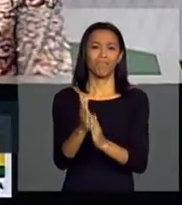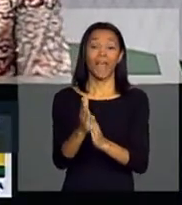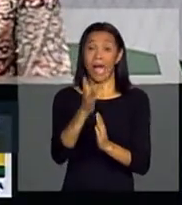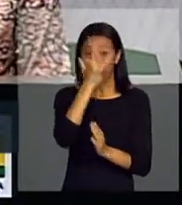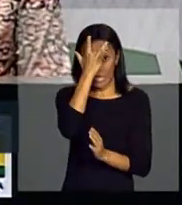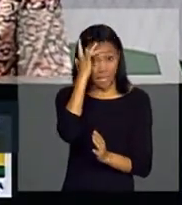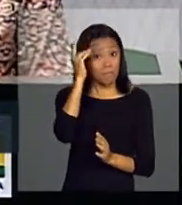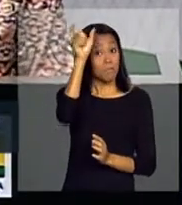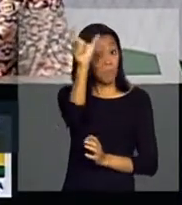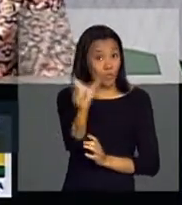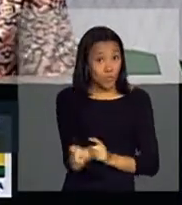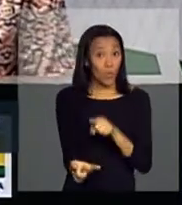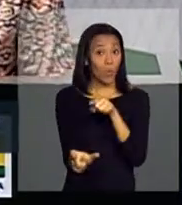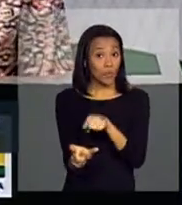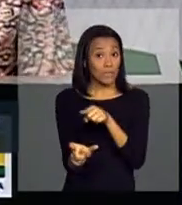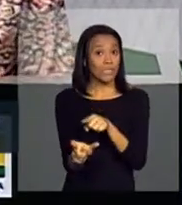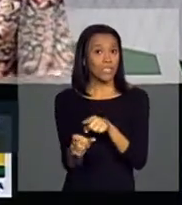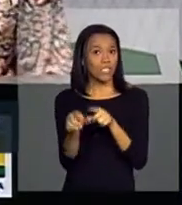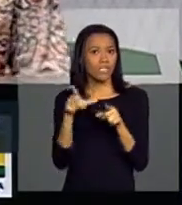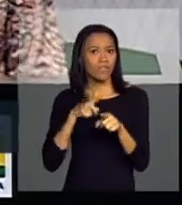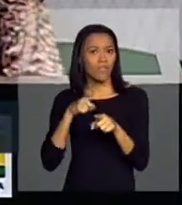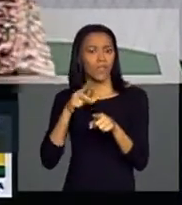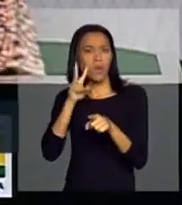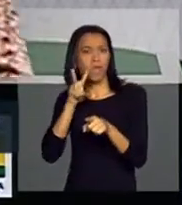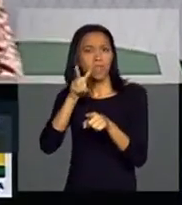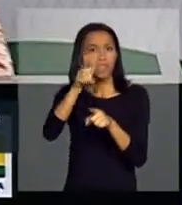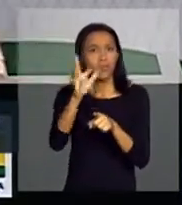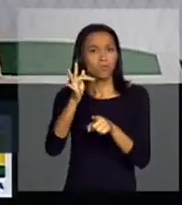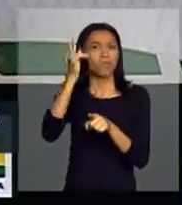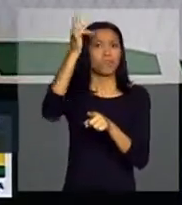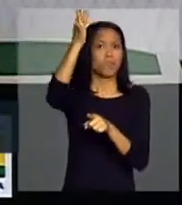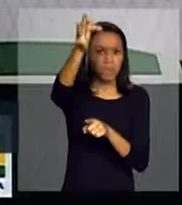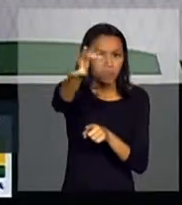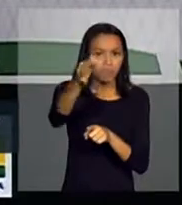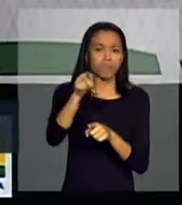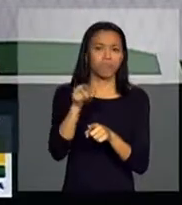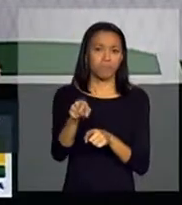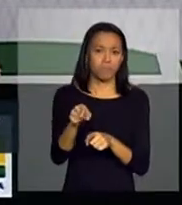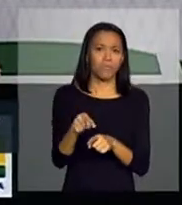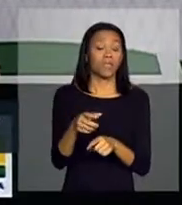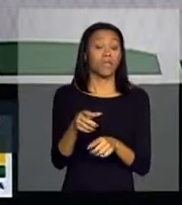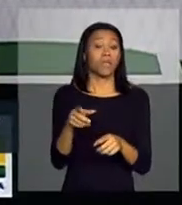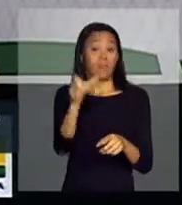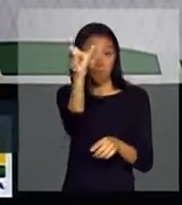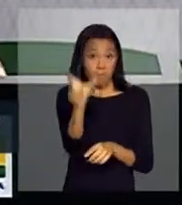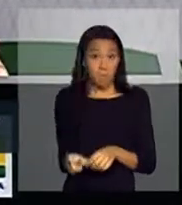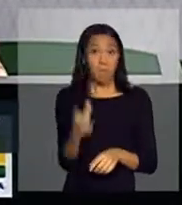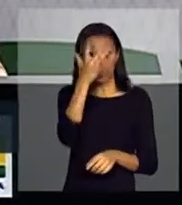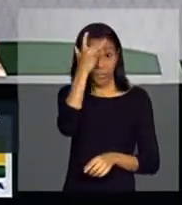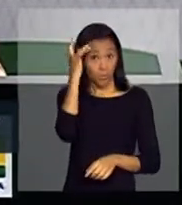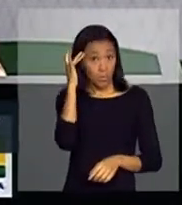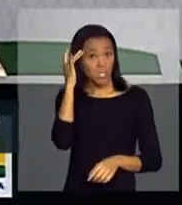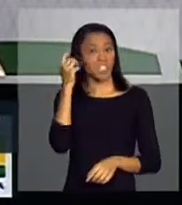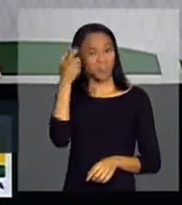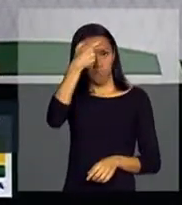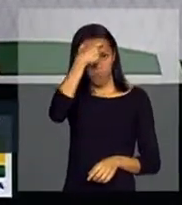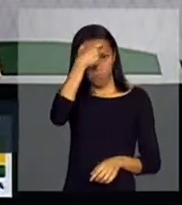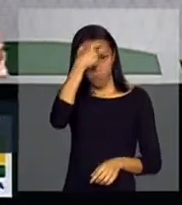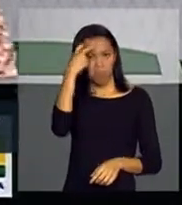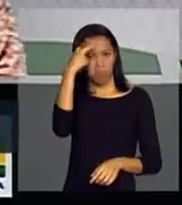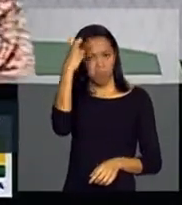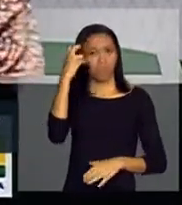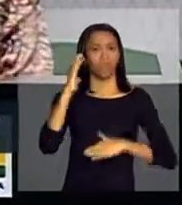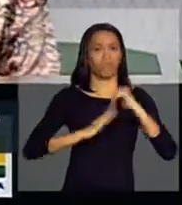que tiveram a visão que tiveram a capacidade e que tiveram a competência